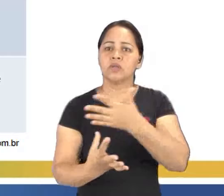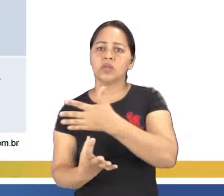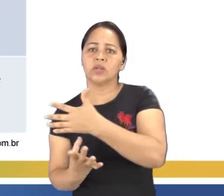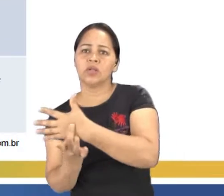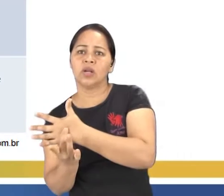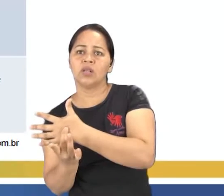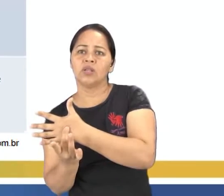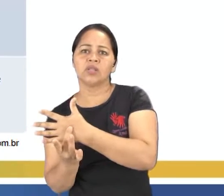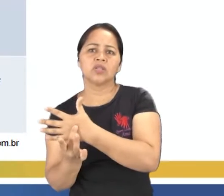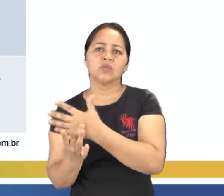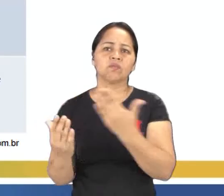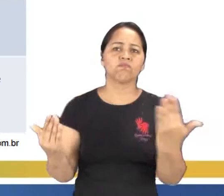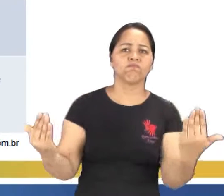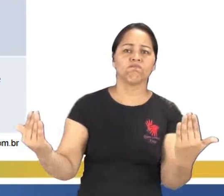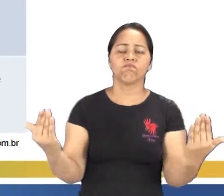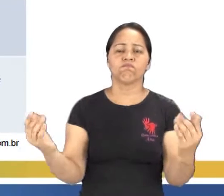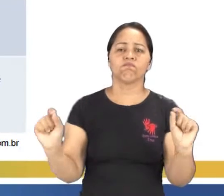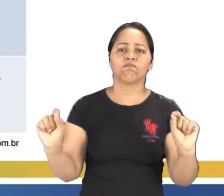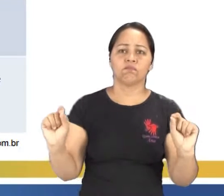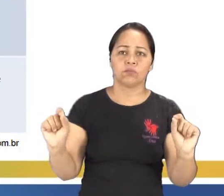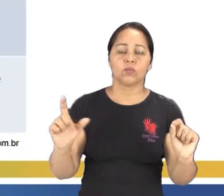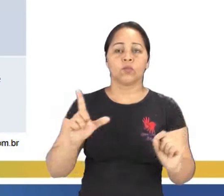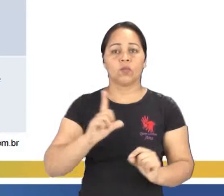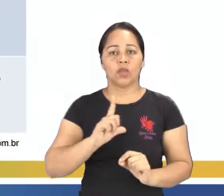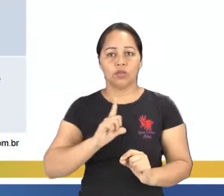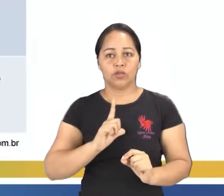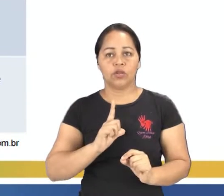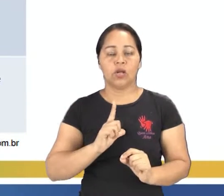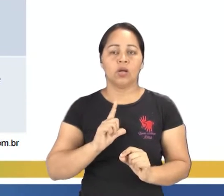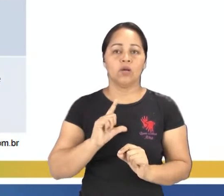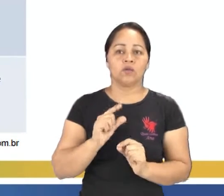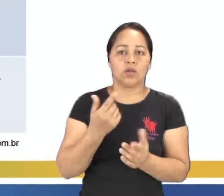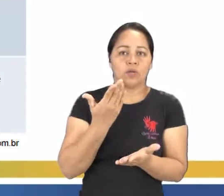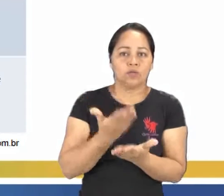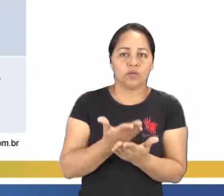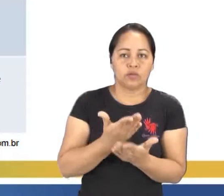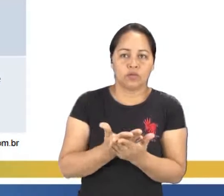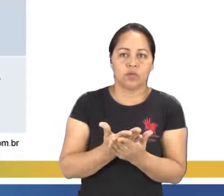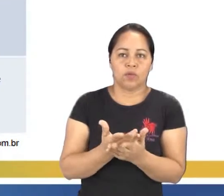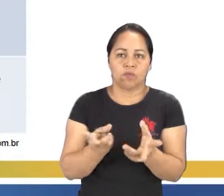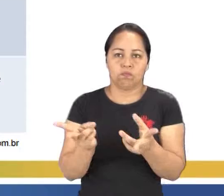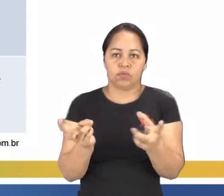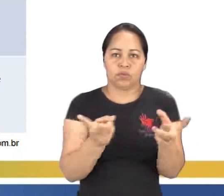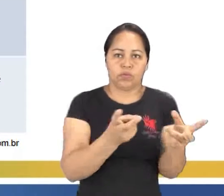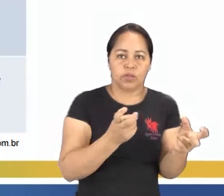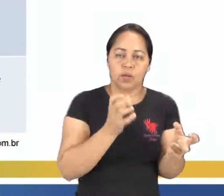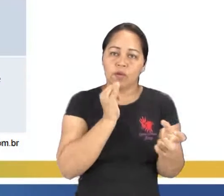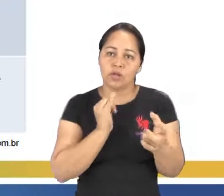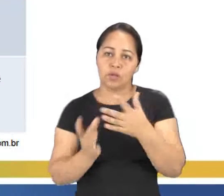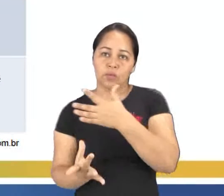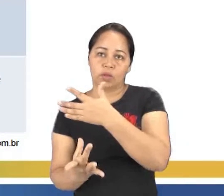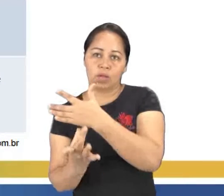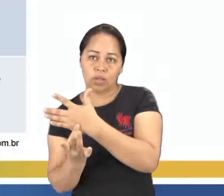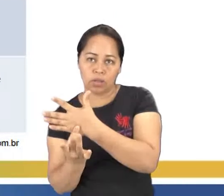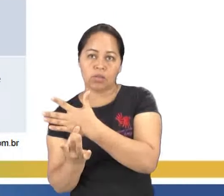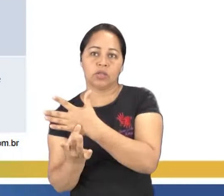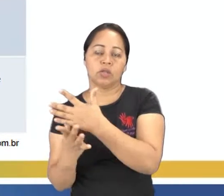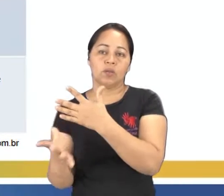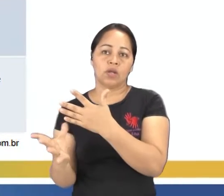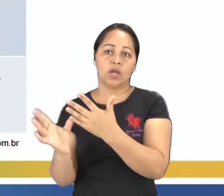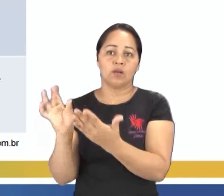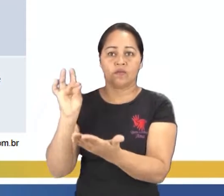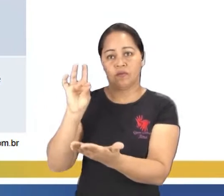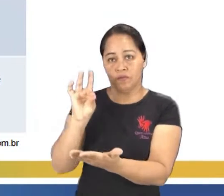Então, existia uma técnica de observação bem interessante no realismo, né, buscava ser fiel como retrato